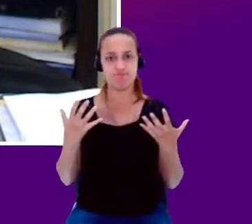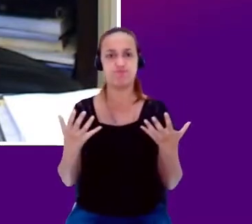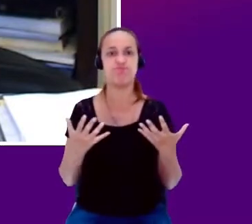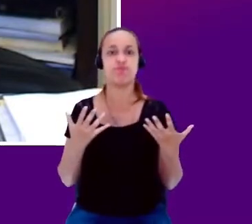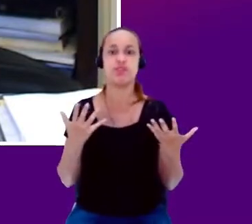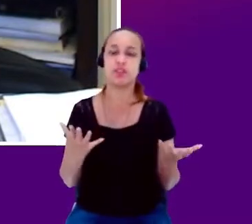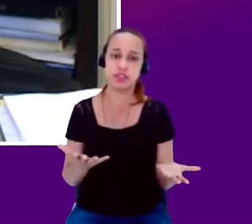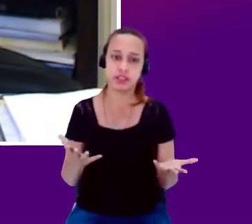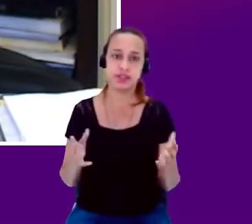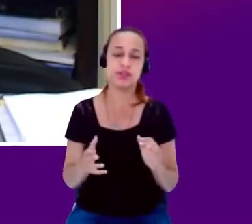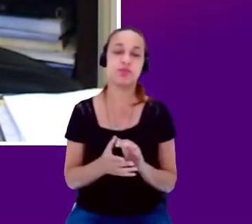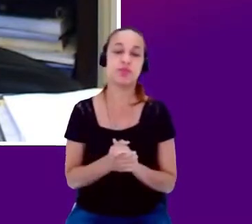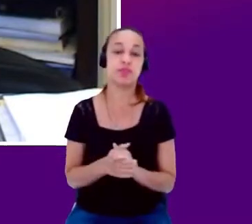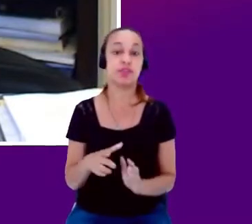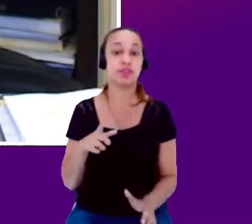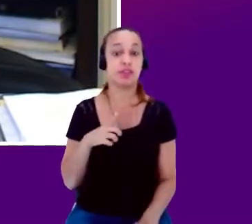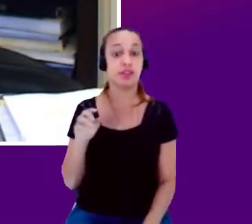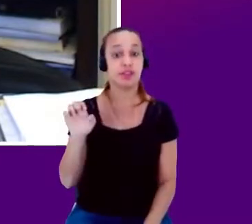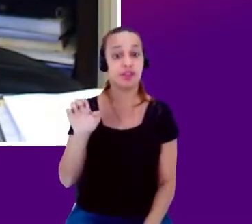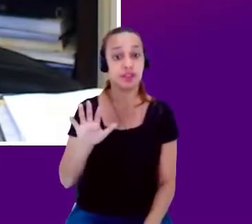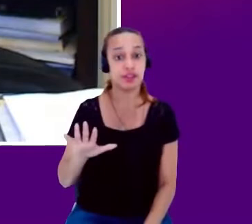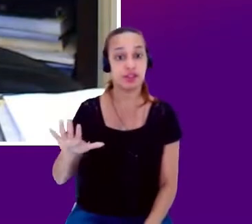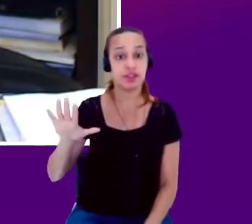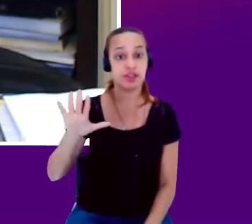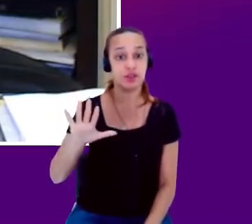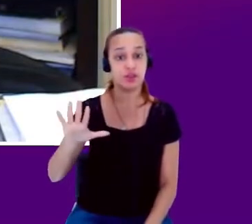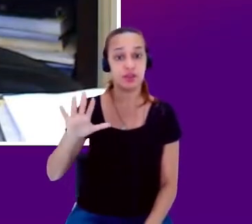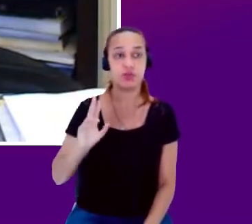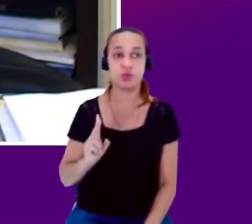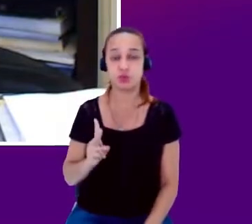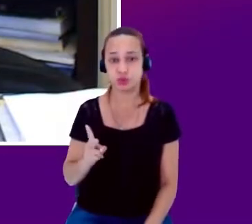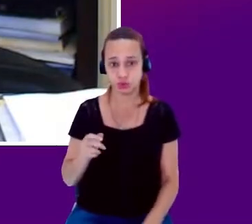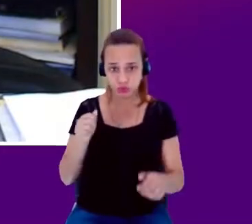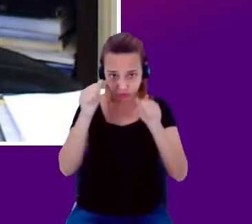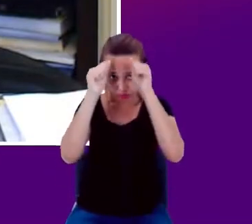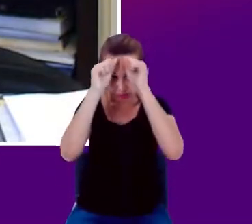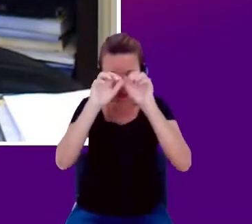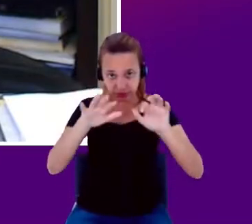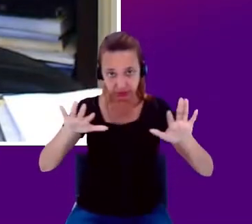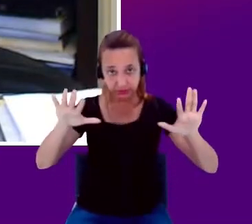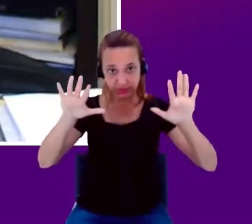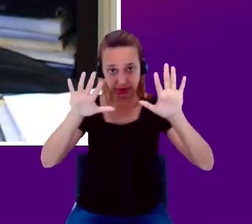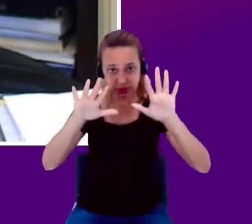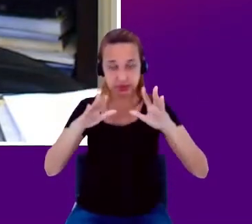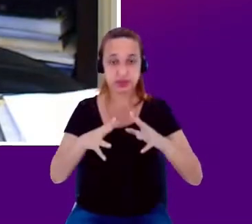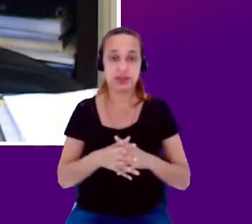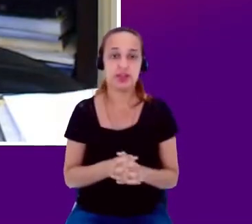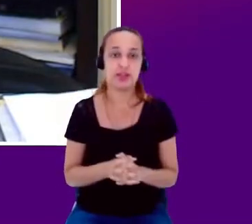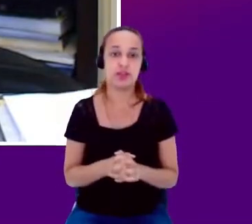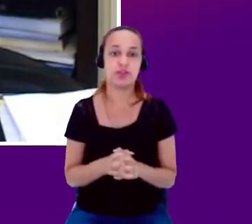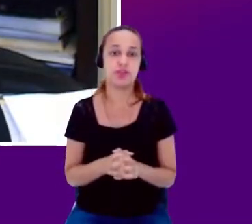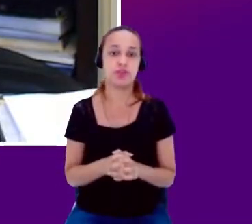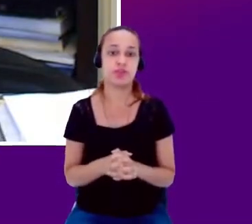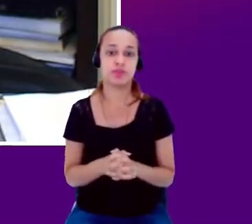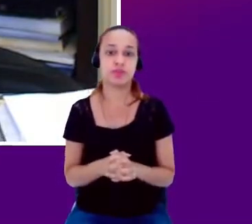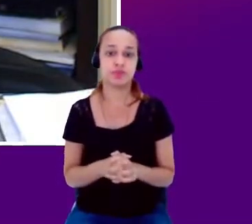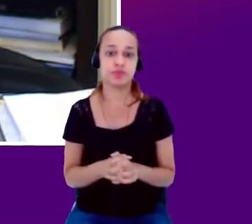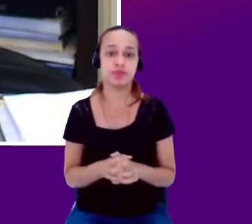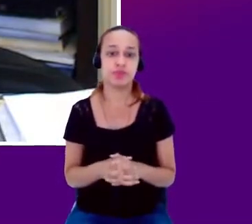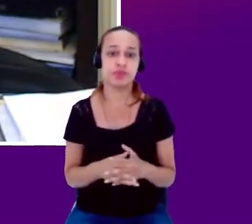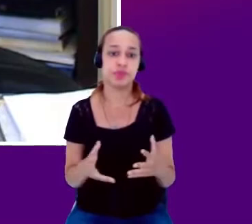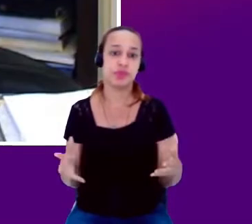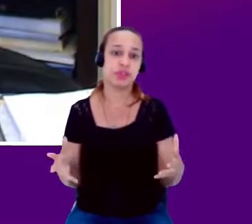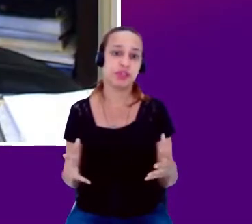de Dados na Europa. Nós continuamos, claro, a nos fundar no modelo de tutela dos